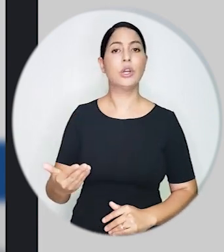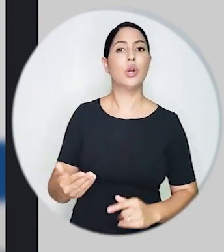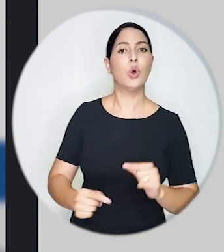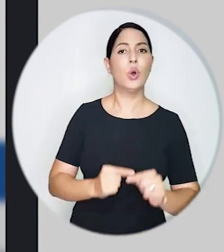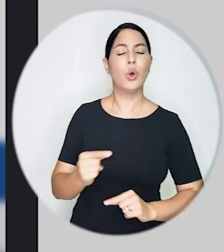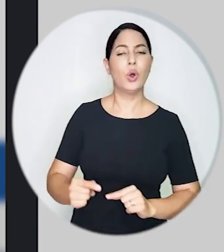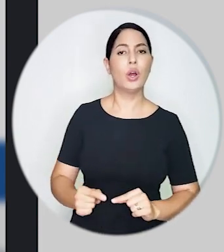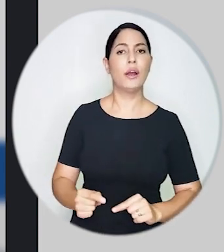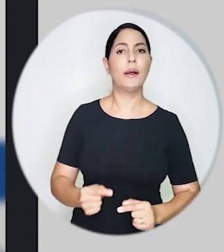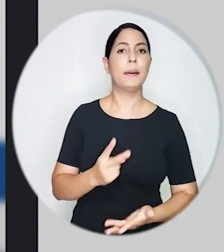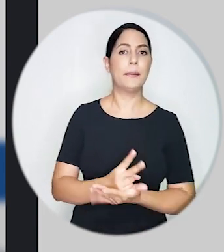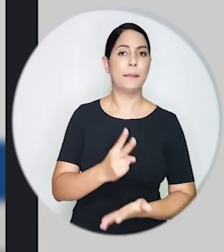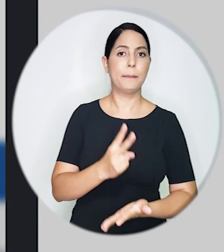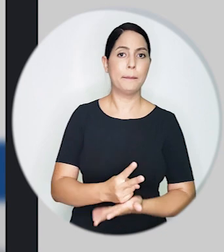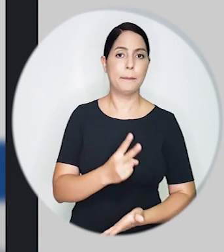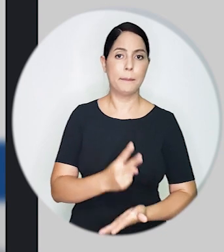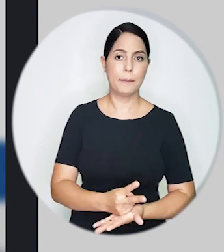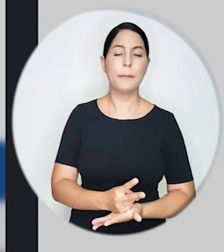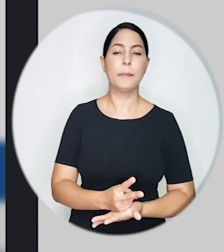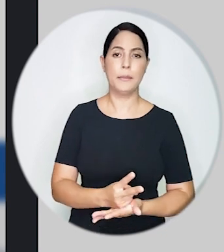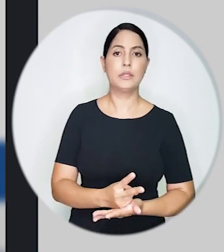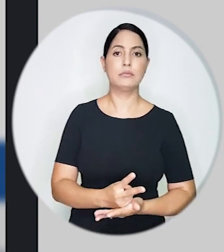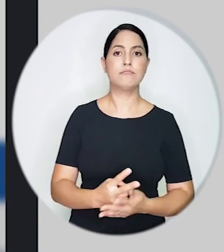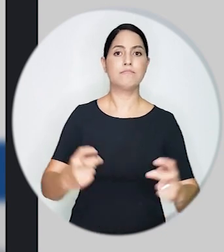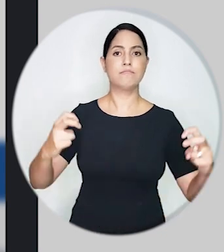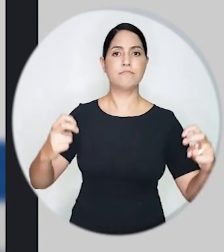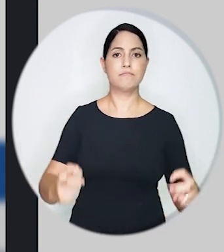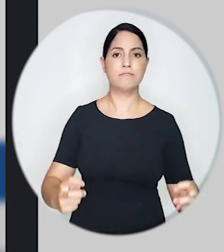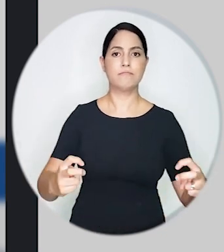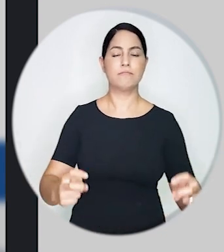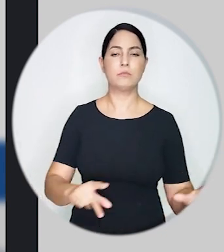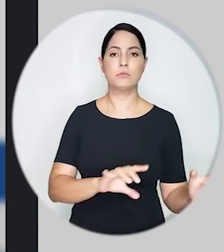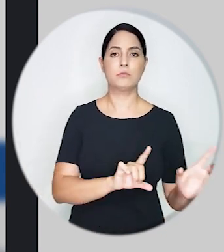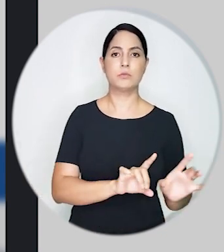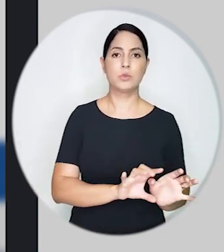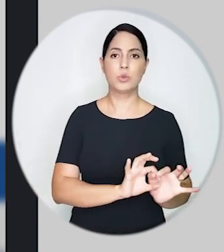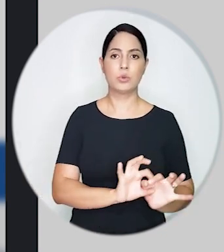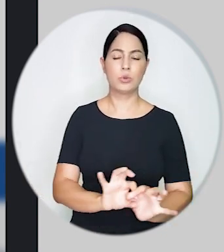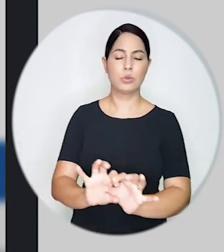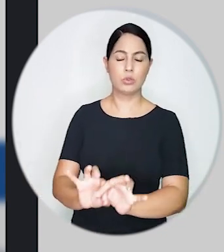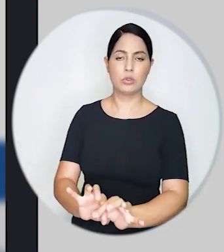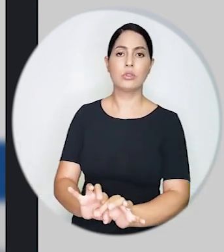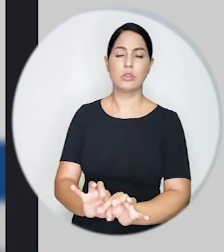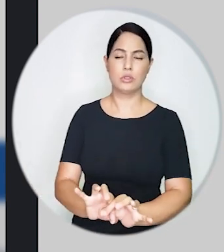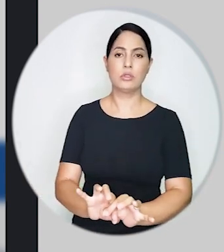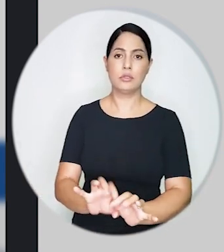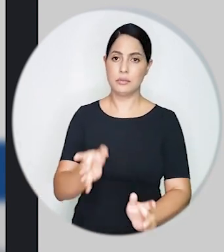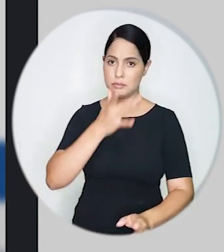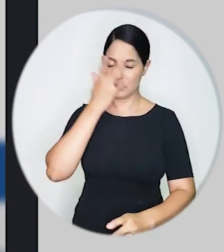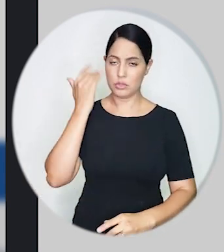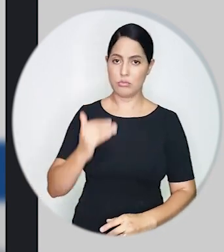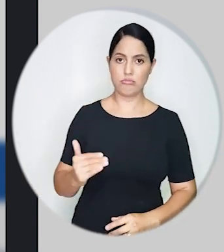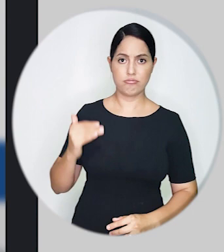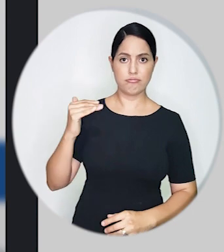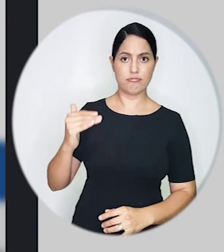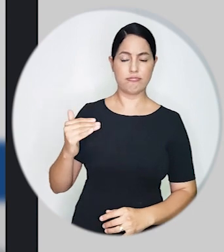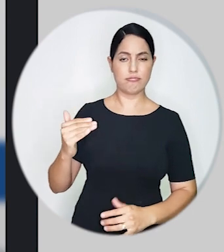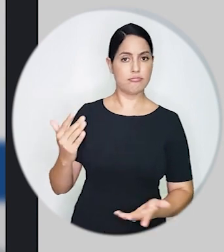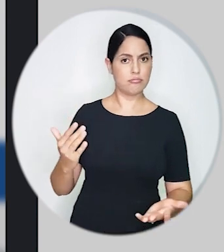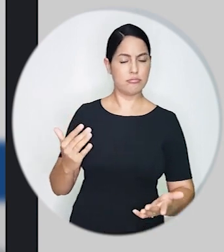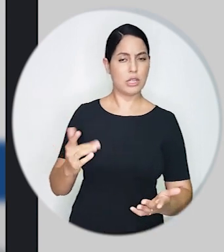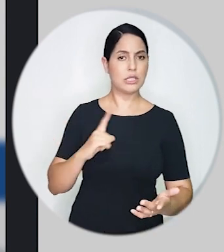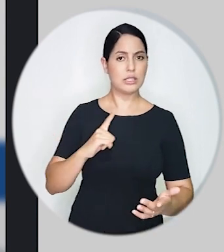requerido devem permanecer no mesmo plano topográfico e em posição equidistante em relação ao magistrado. Mais